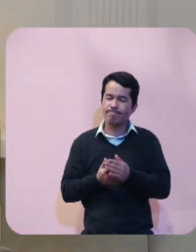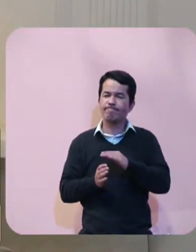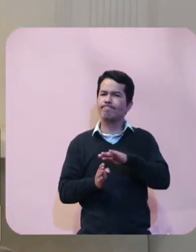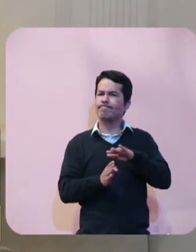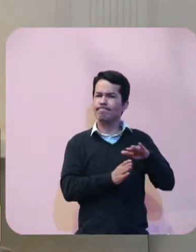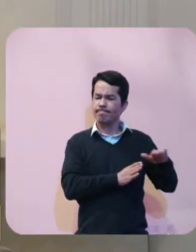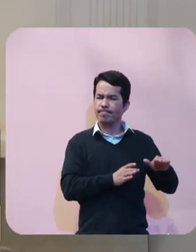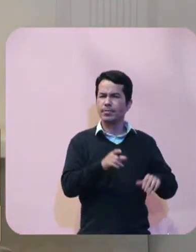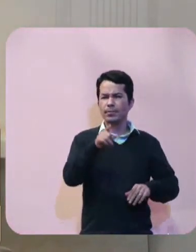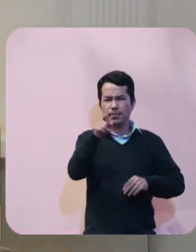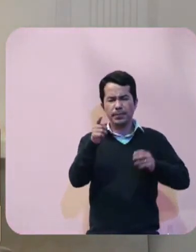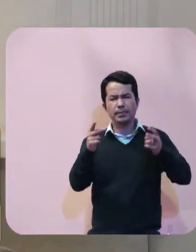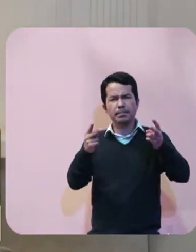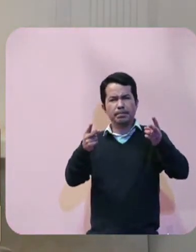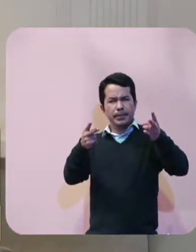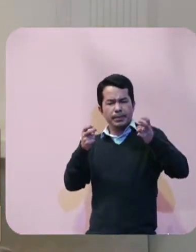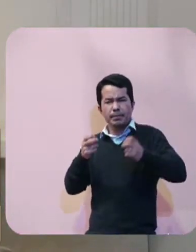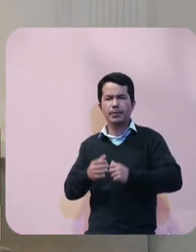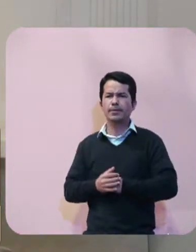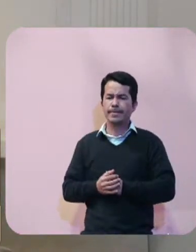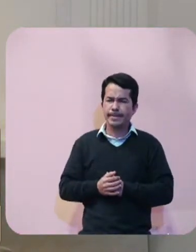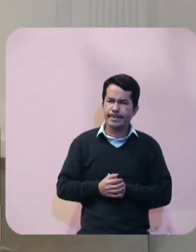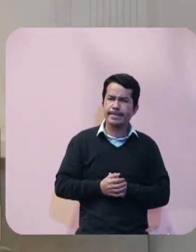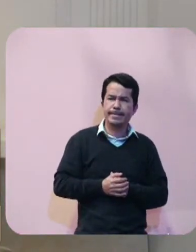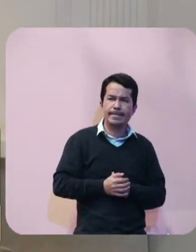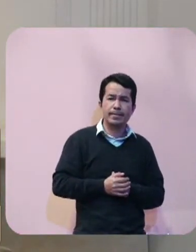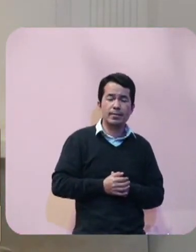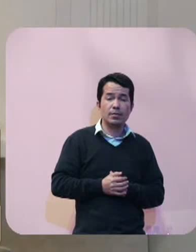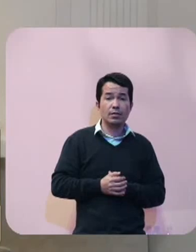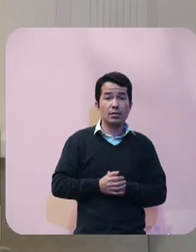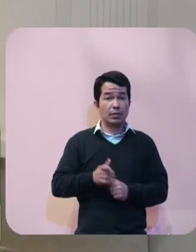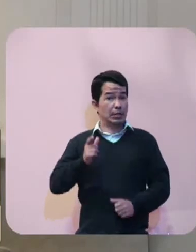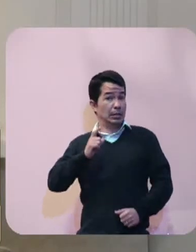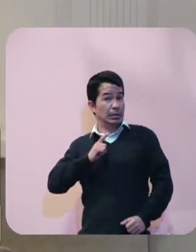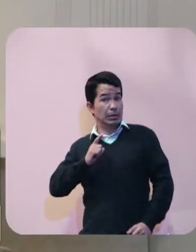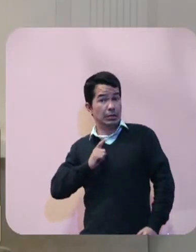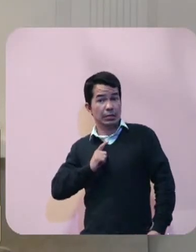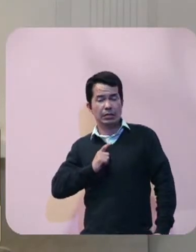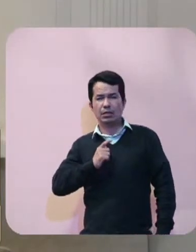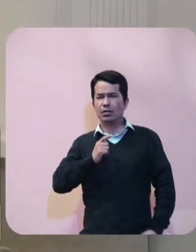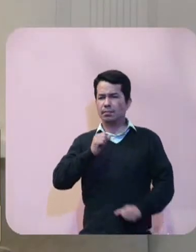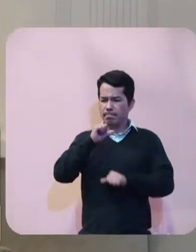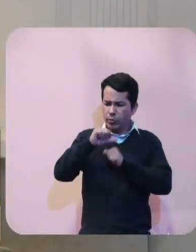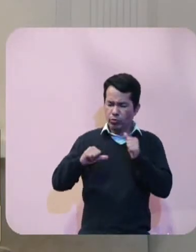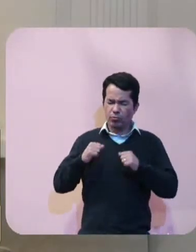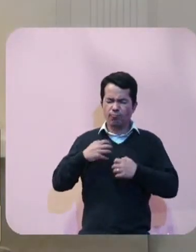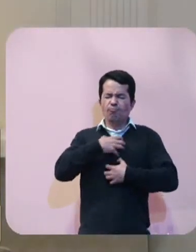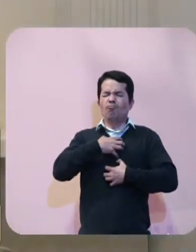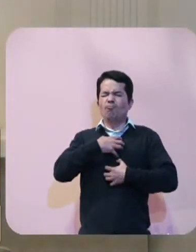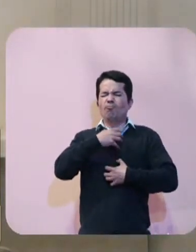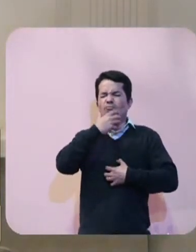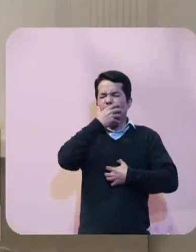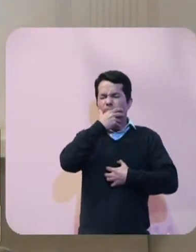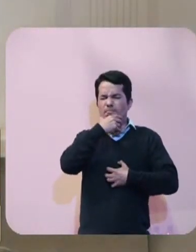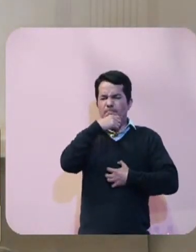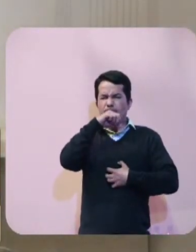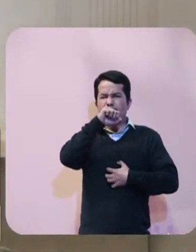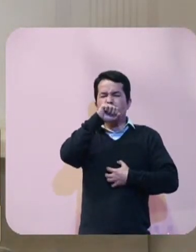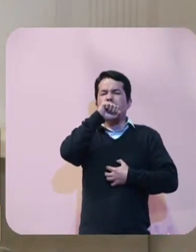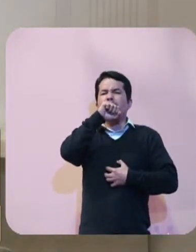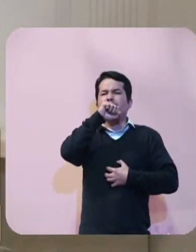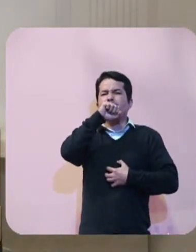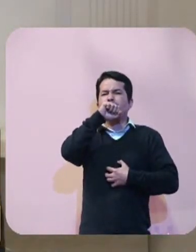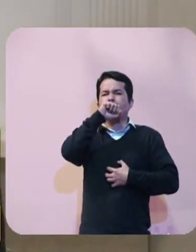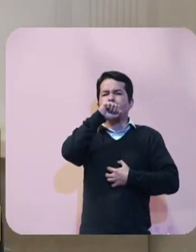pai, de fato ele estava cumprindo a missão de ser pastor do coração do seu filho. Aquele